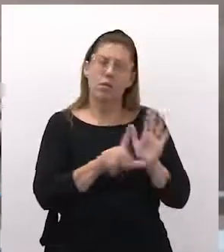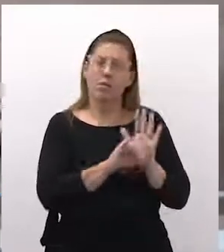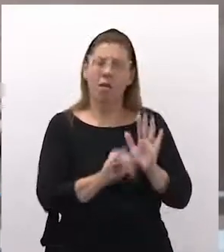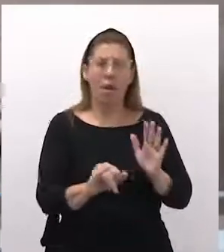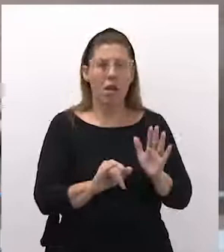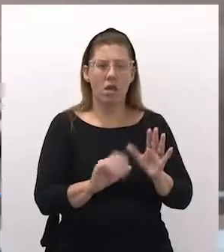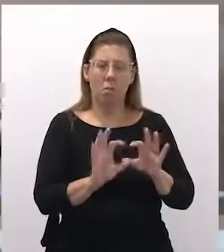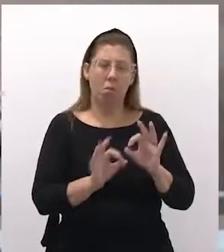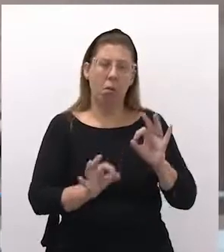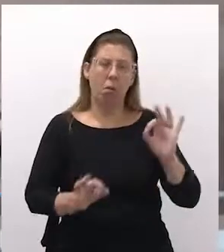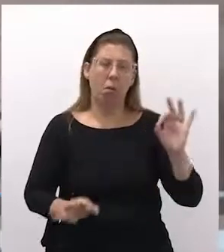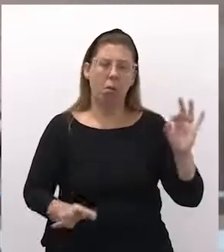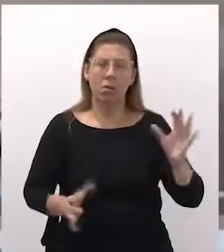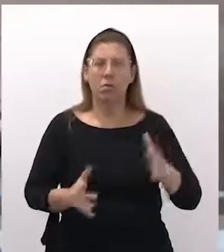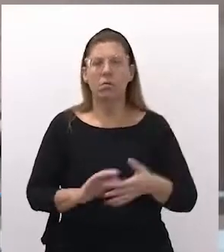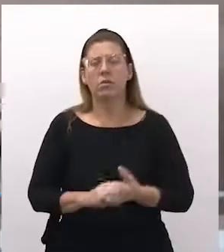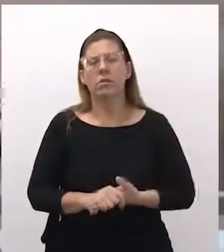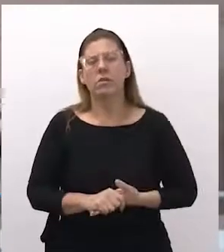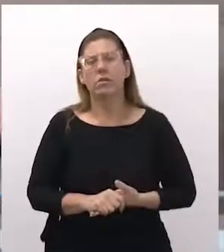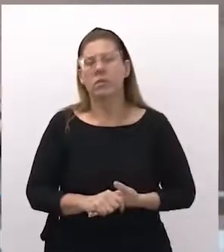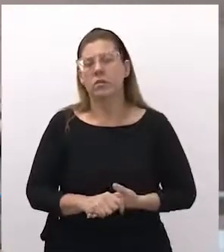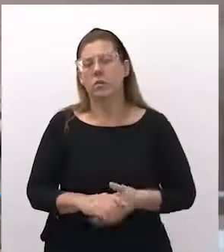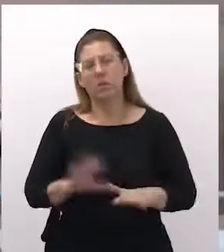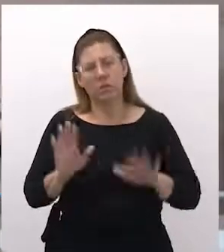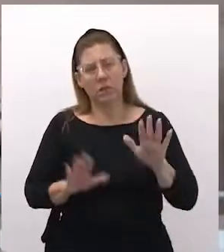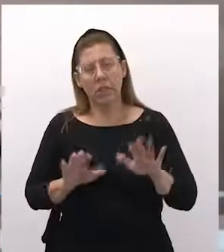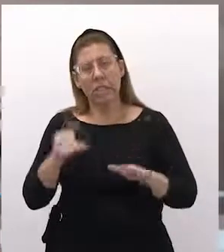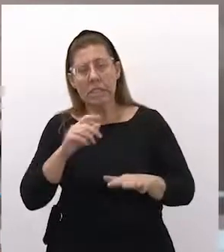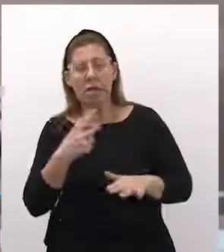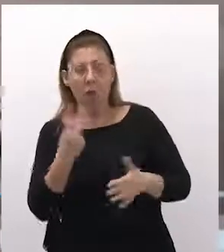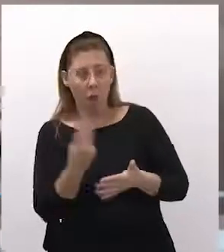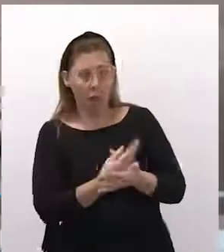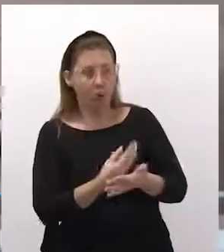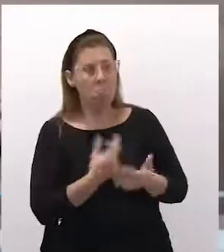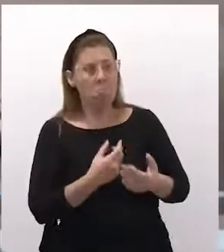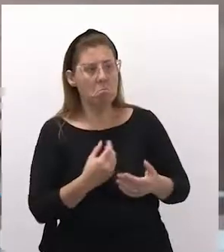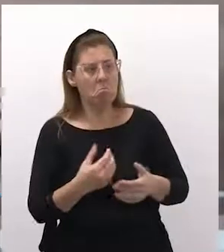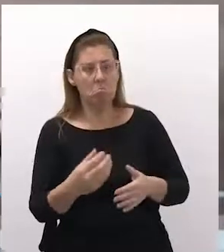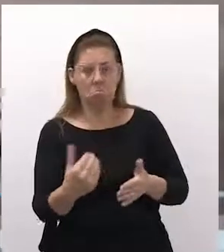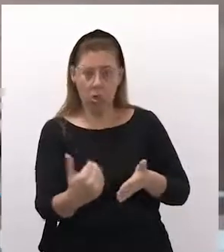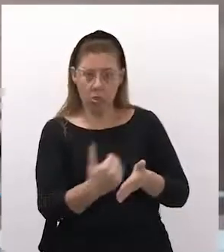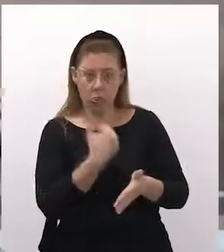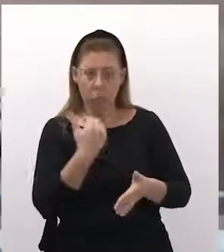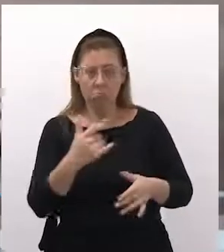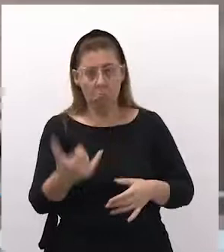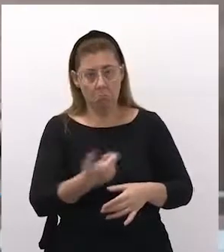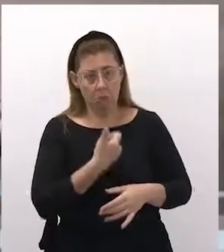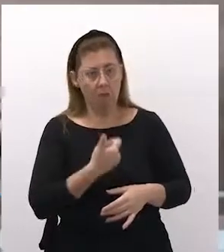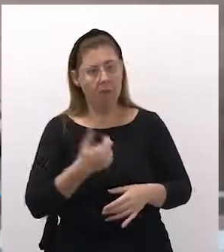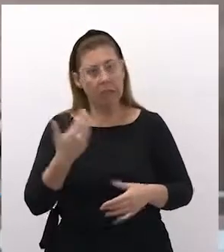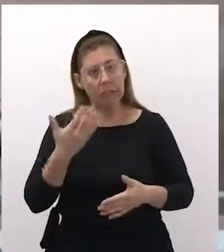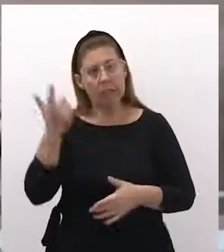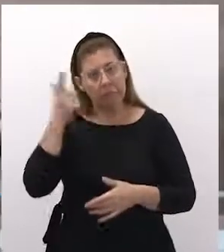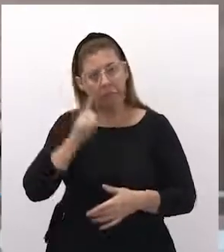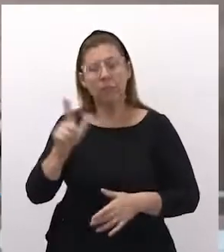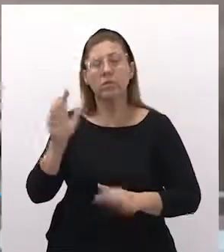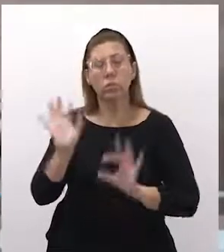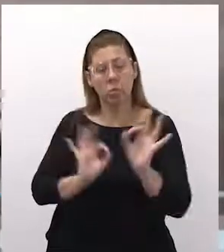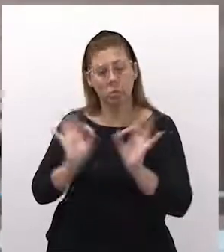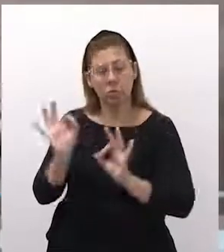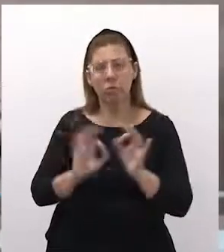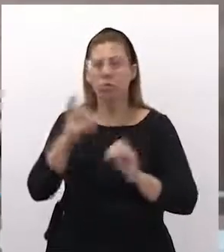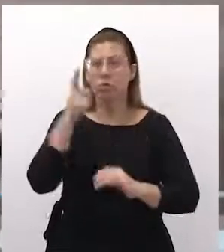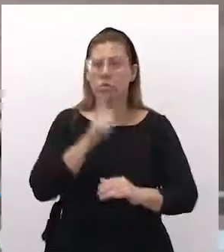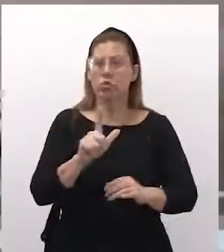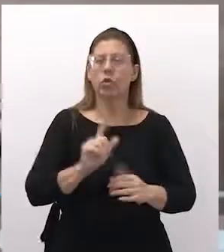Vou tentar não falar juridiquês, tá? Mas qualquer coisa vocês me corrijam no chat aí, que a ideia é que a gente se entenda, né? E a gente do direito, você sabe